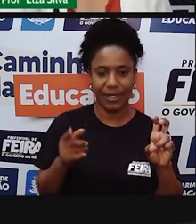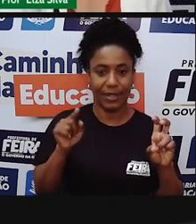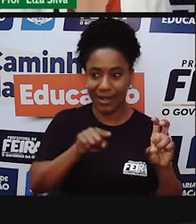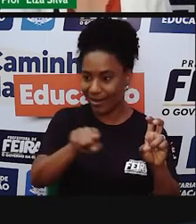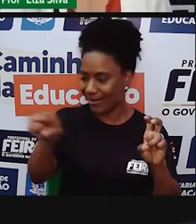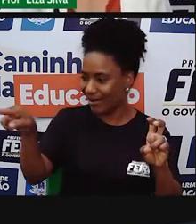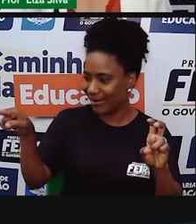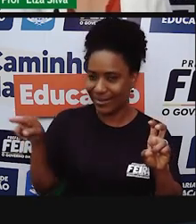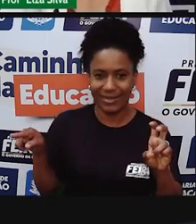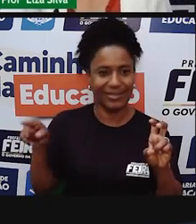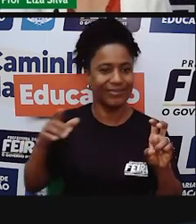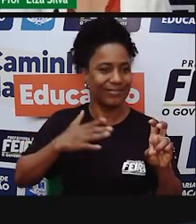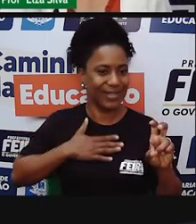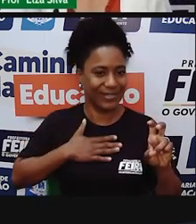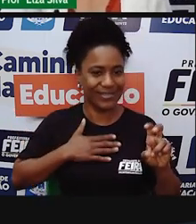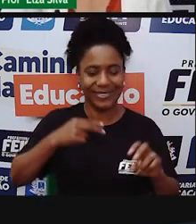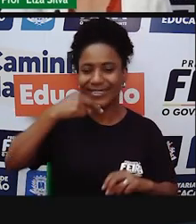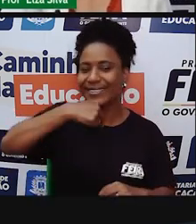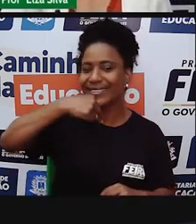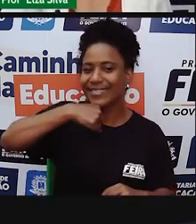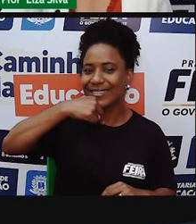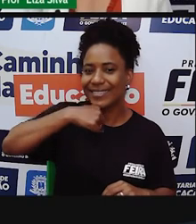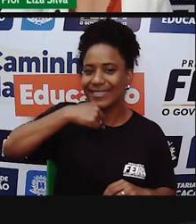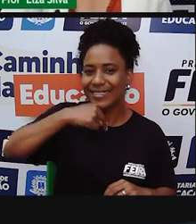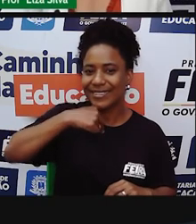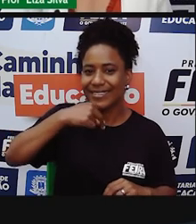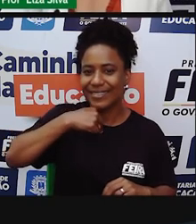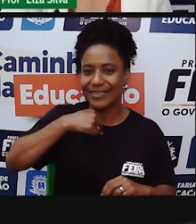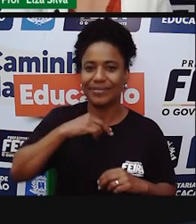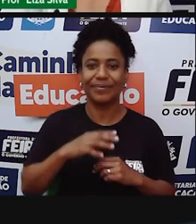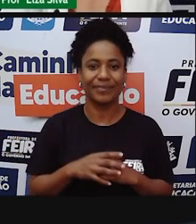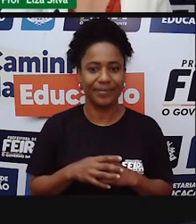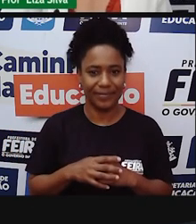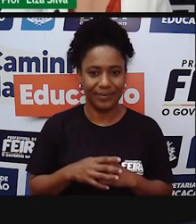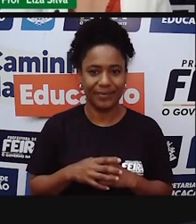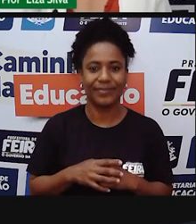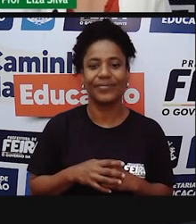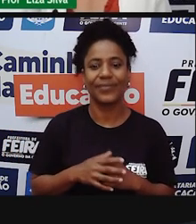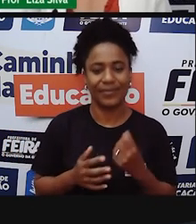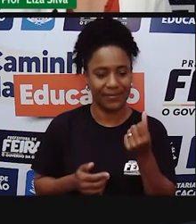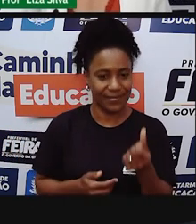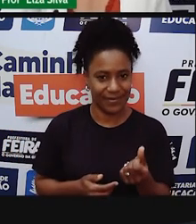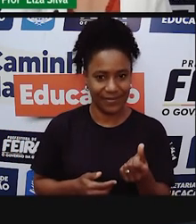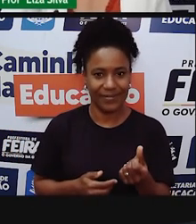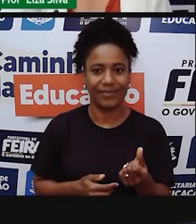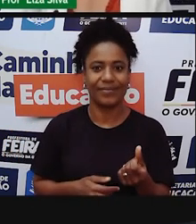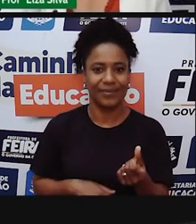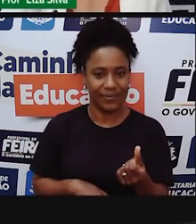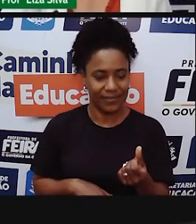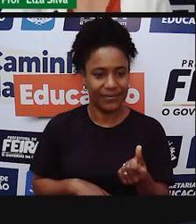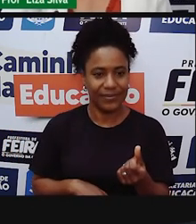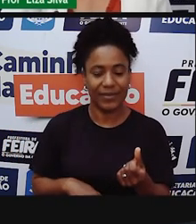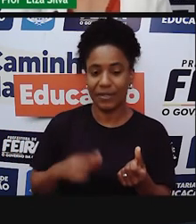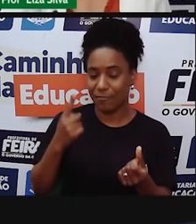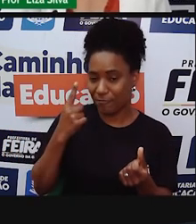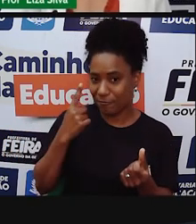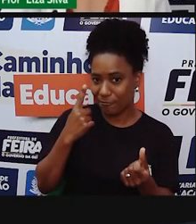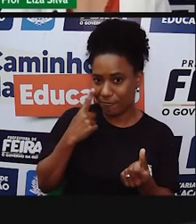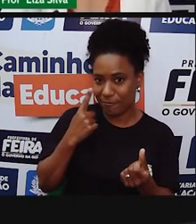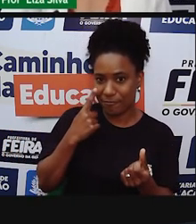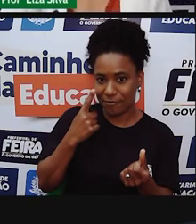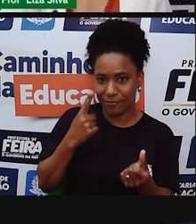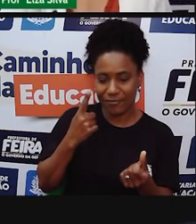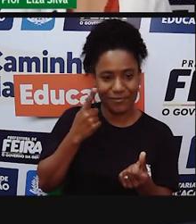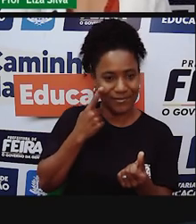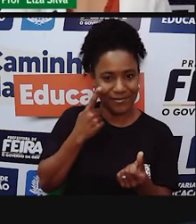Aqueles são meus netos. Number 6. My half brother is a